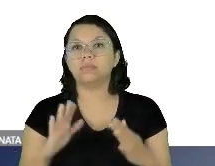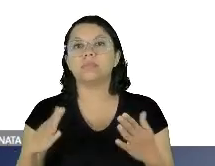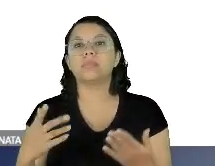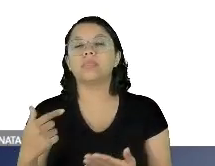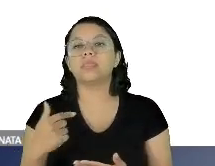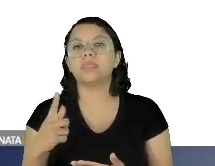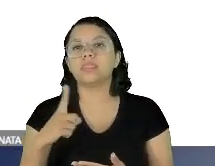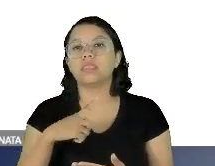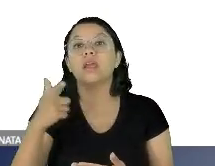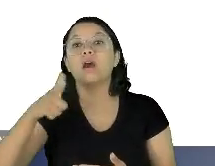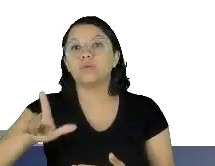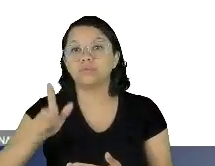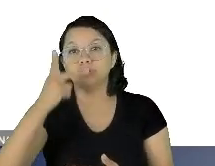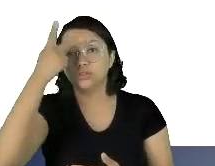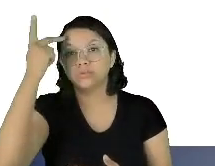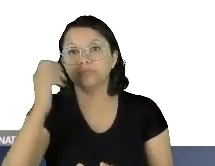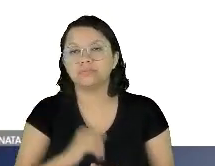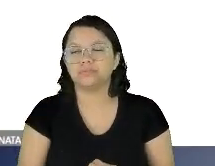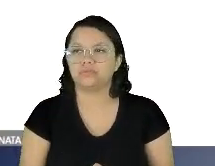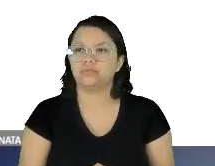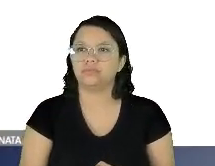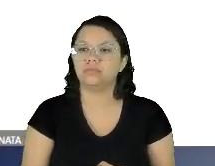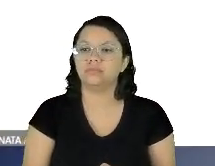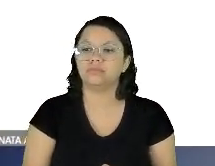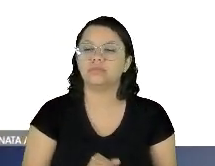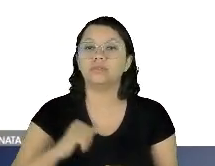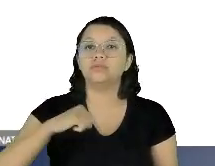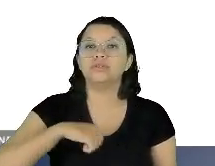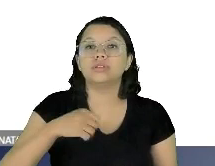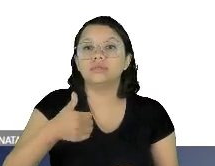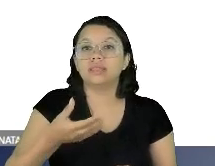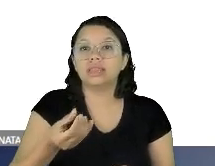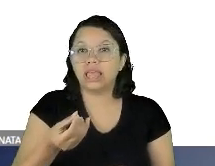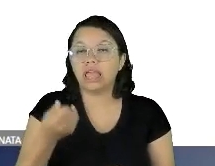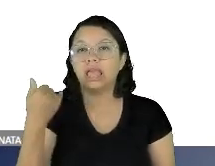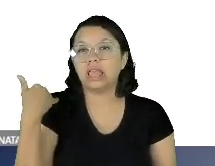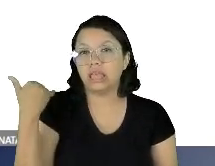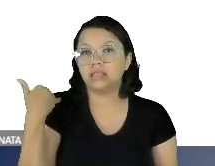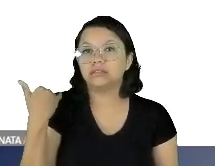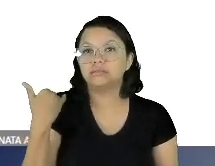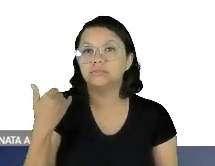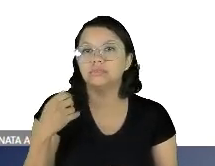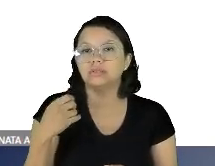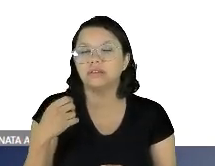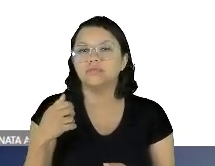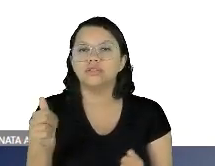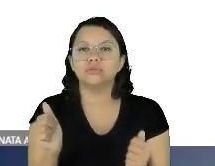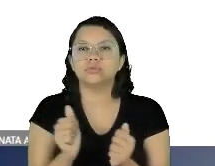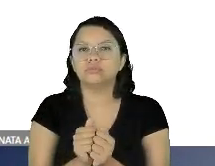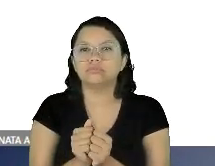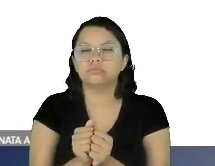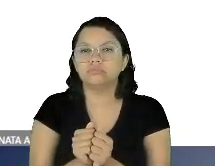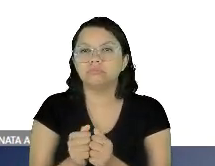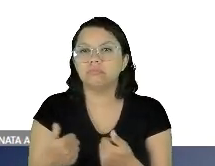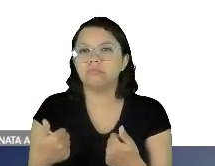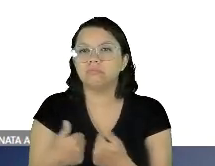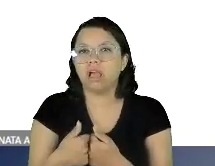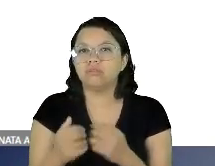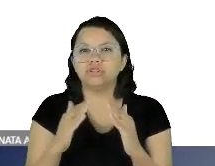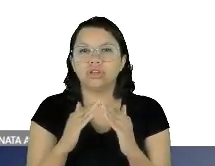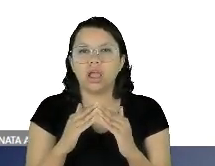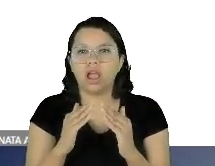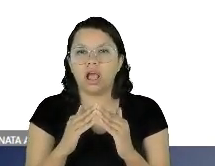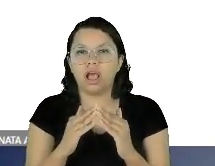Outro depoimento, quando eu tinha 10 a 11 anos, eu estava na calçada com as minhas amigas e um carro parou